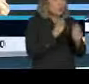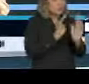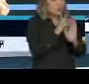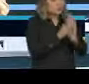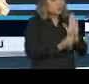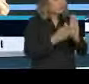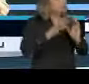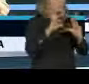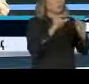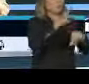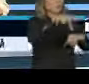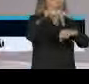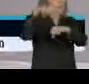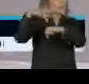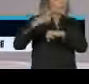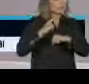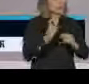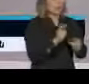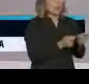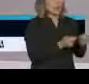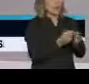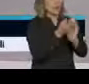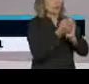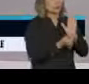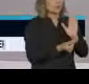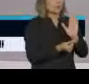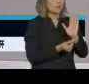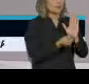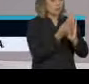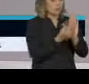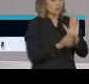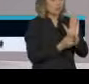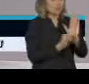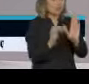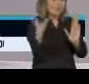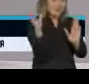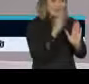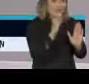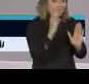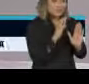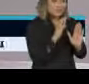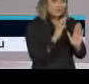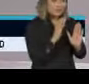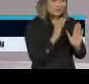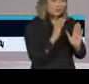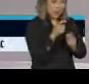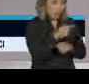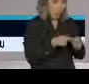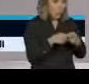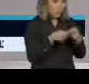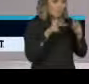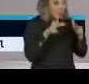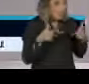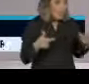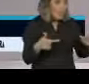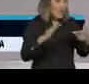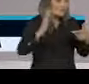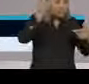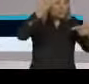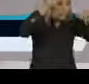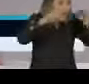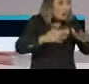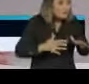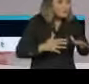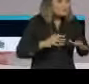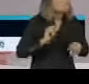os países têm um orçamento. Agora, numa situação de emergência, uma crise, situação de economia de guerra, o